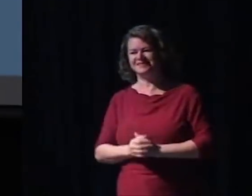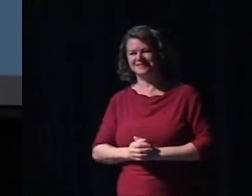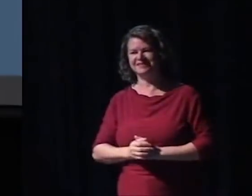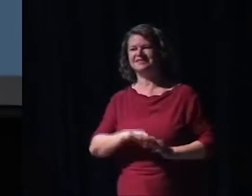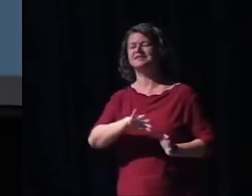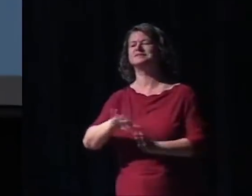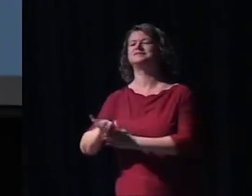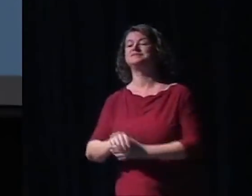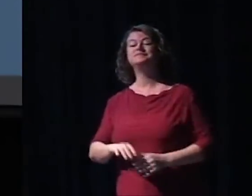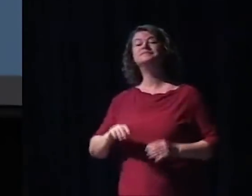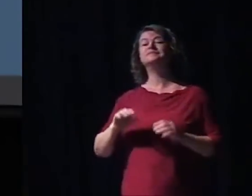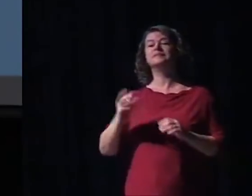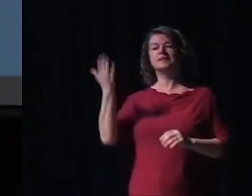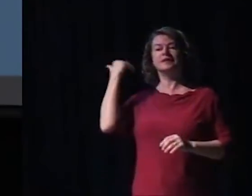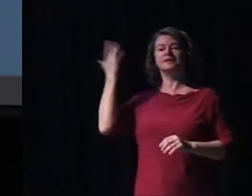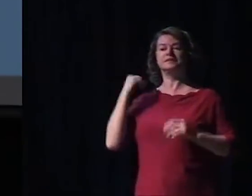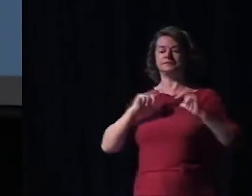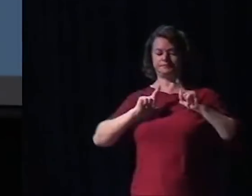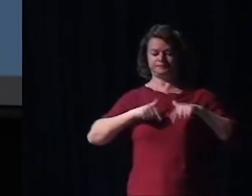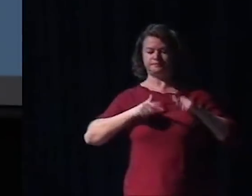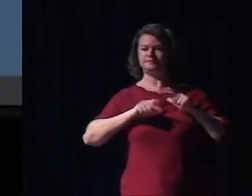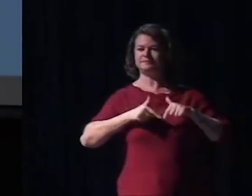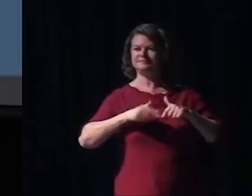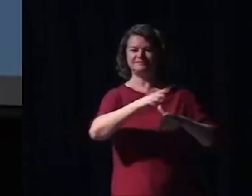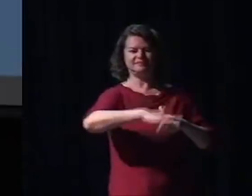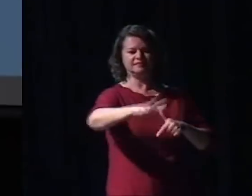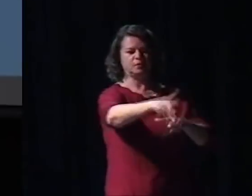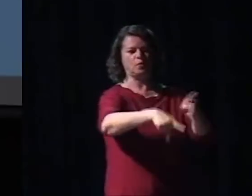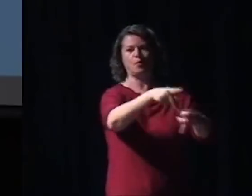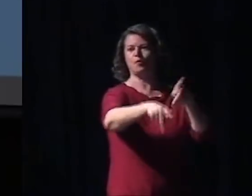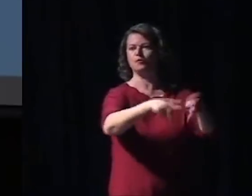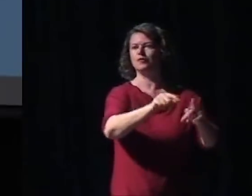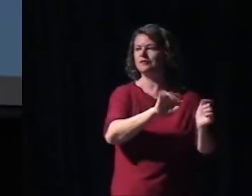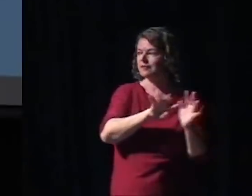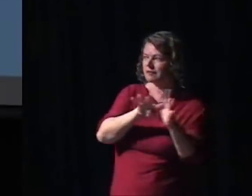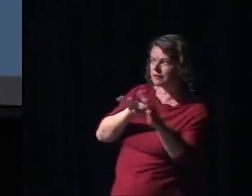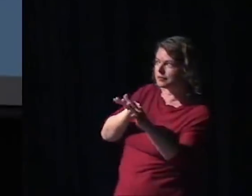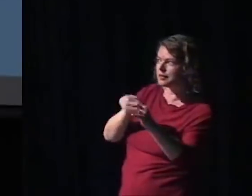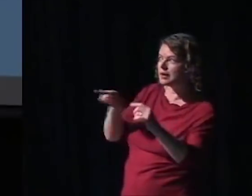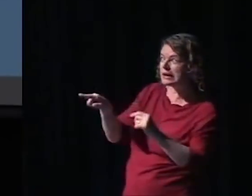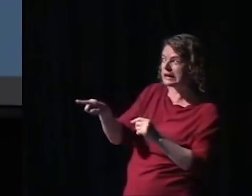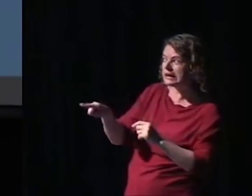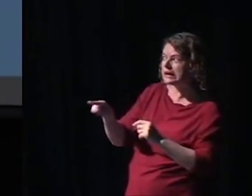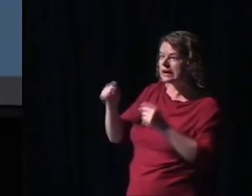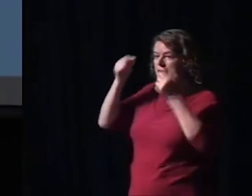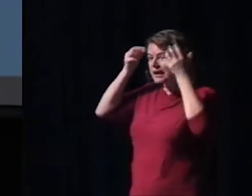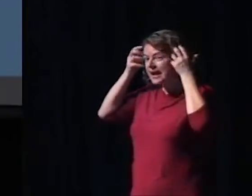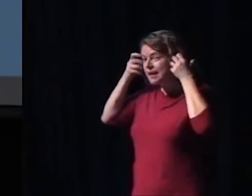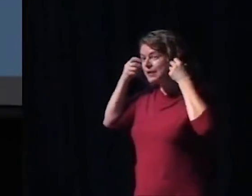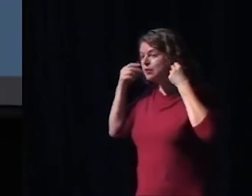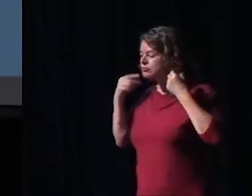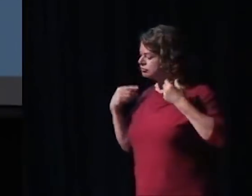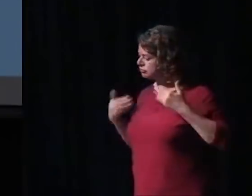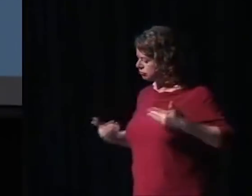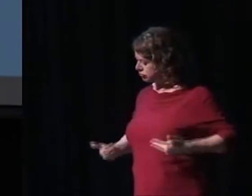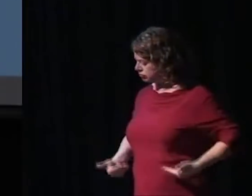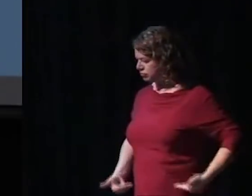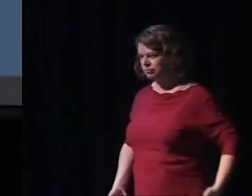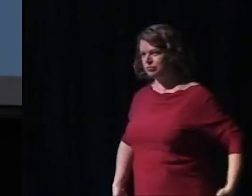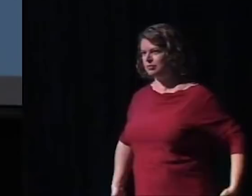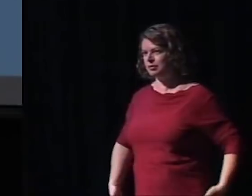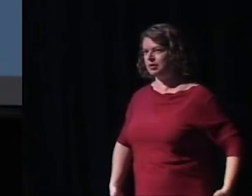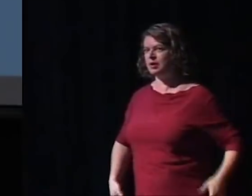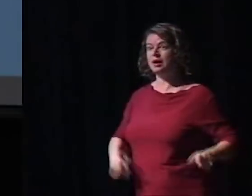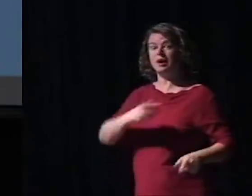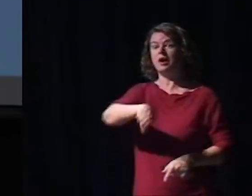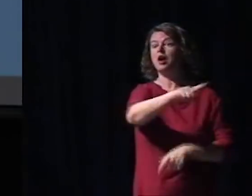cabeludo, não passava na vara, só todo mundo dizia assim: aquele ali é santo, aquele ali é homem de Deus, aquele ali pertence a Deus.